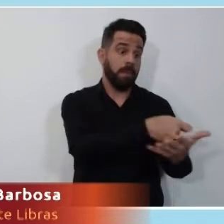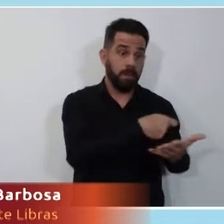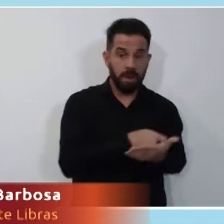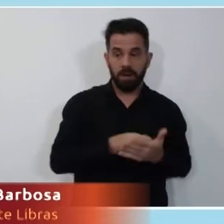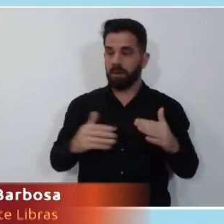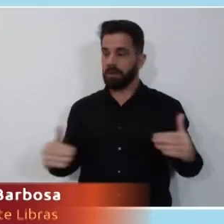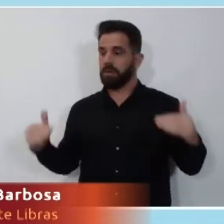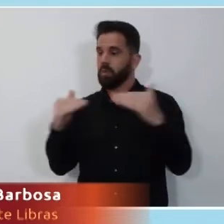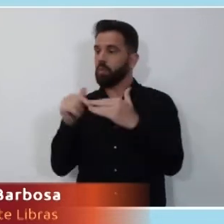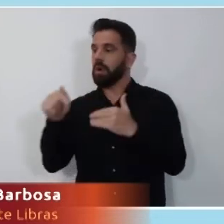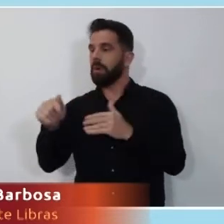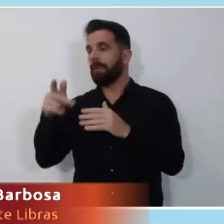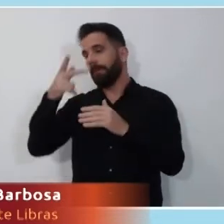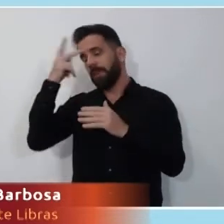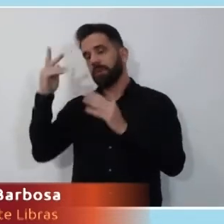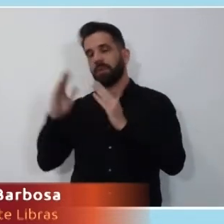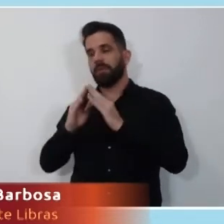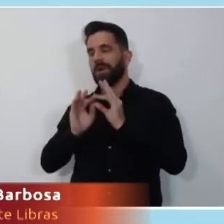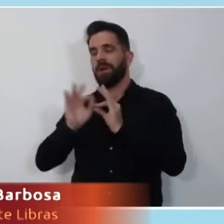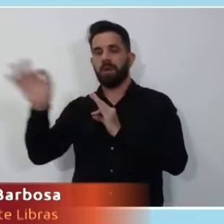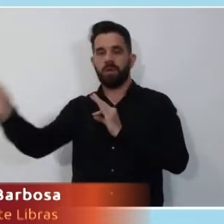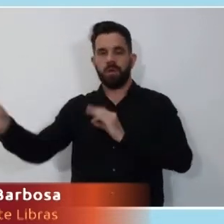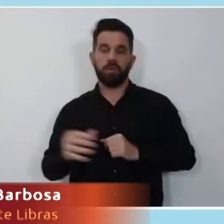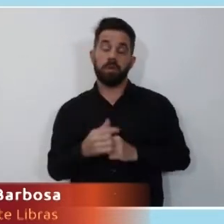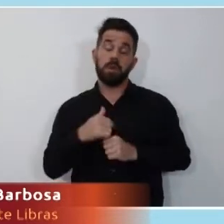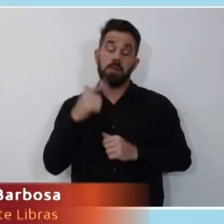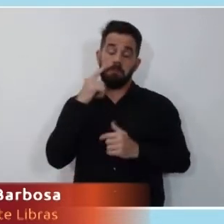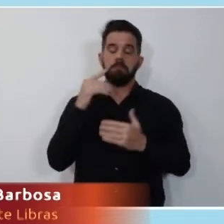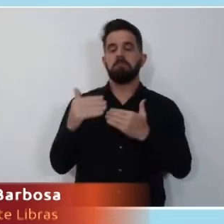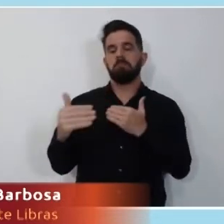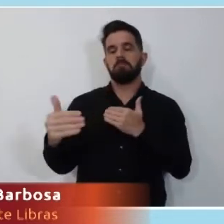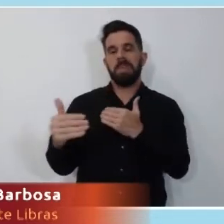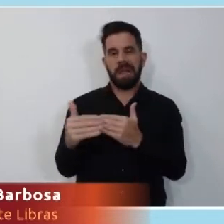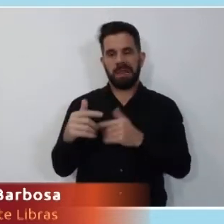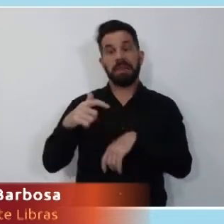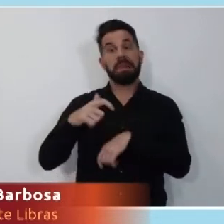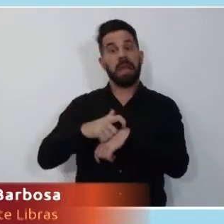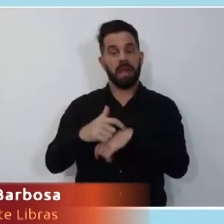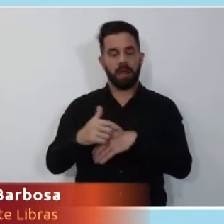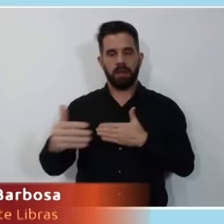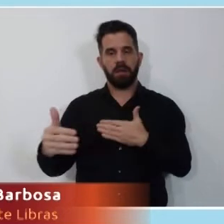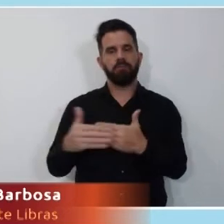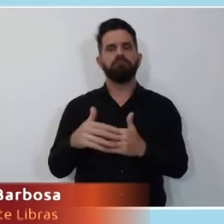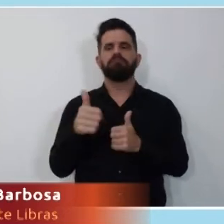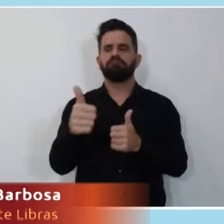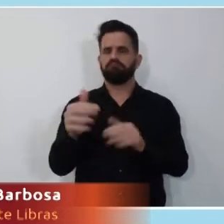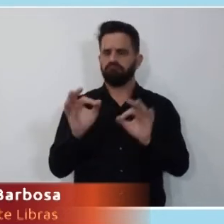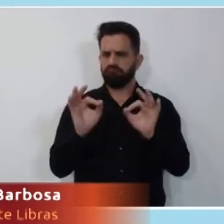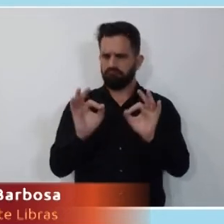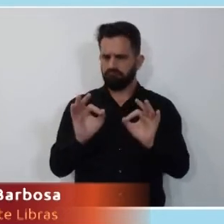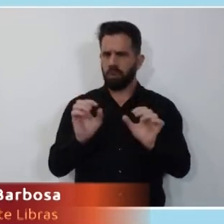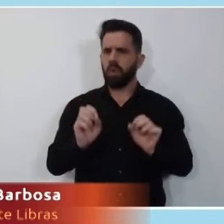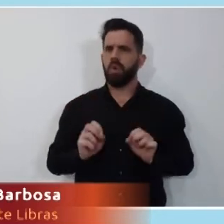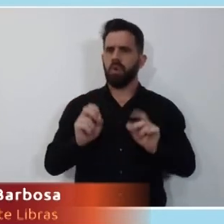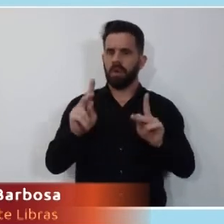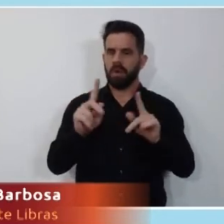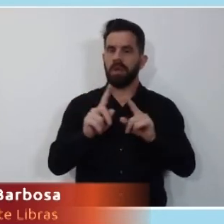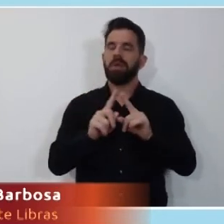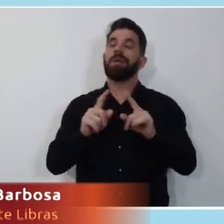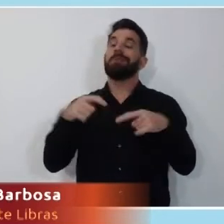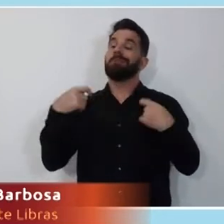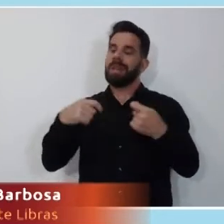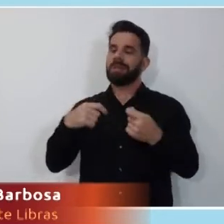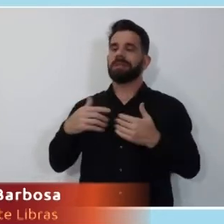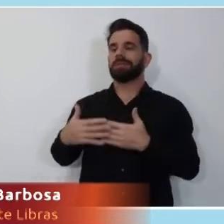de curto prazo, é ideal. Porque até você conseguir, na forma de que o sistema possa ser mais sustentável, né,